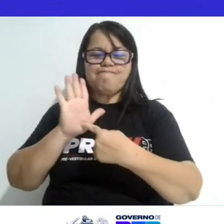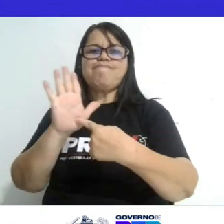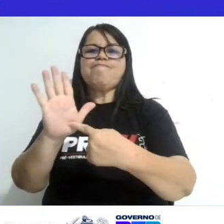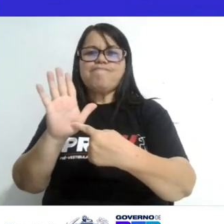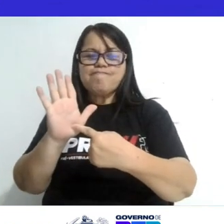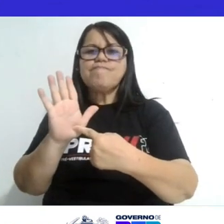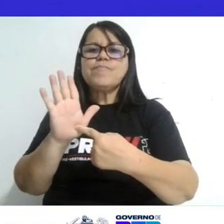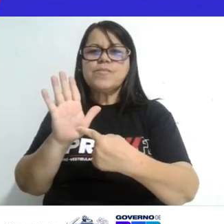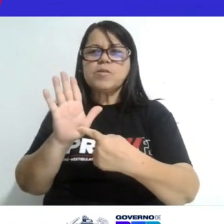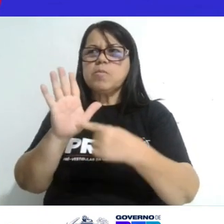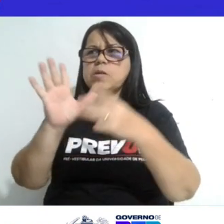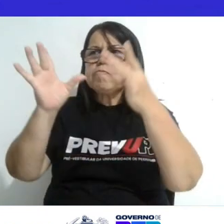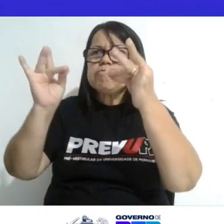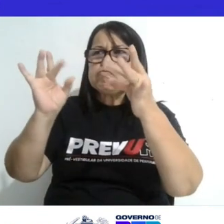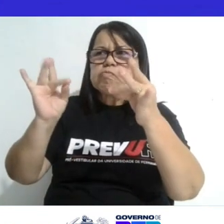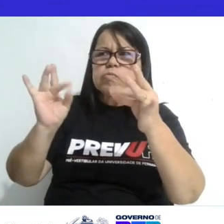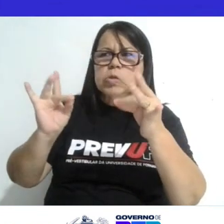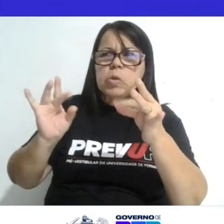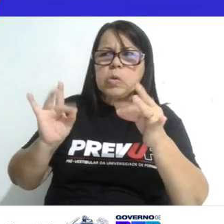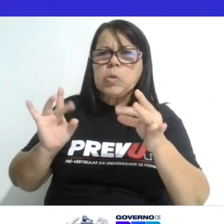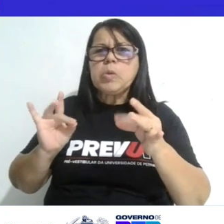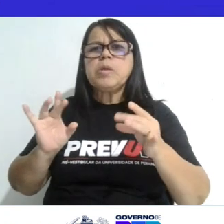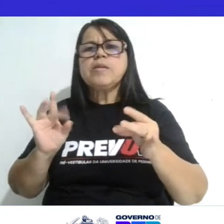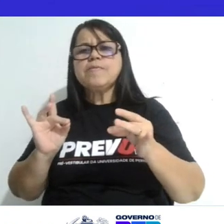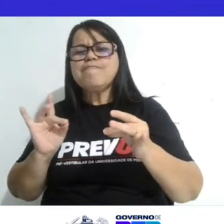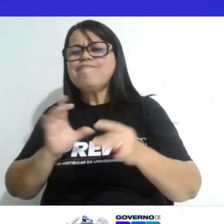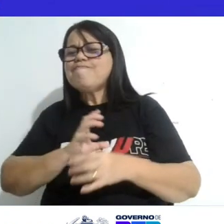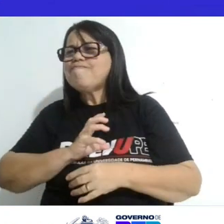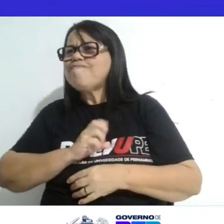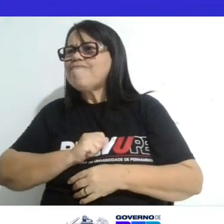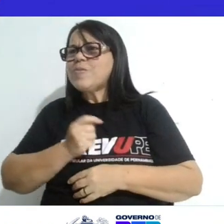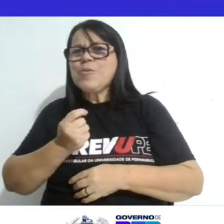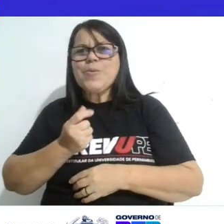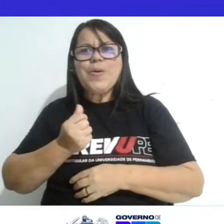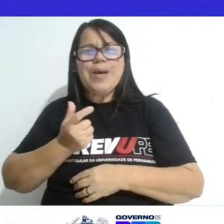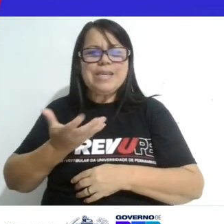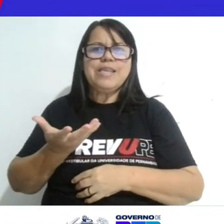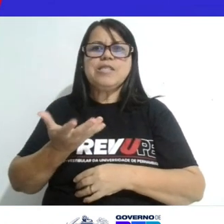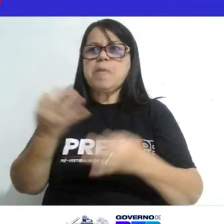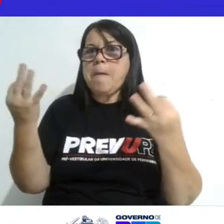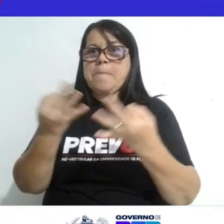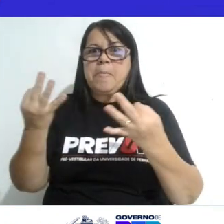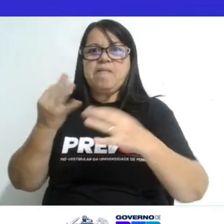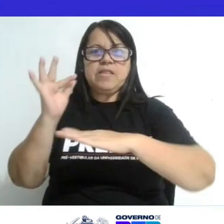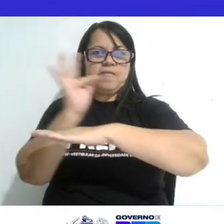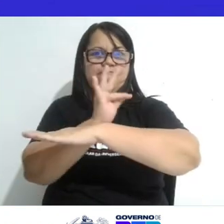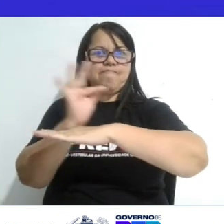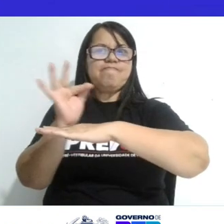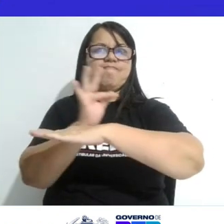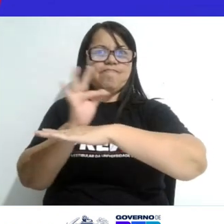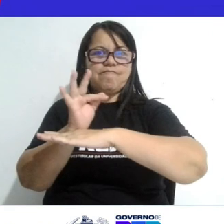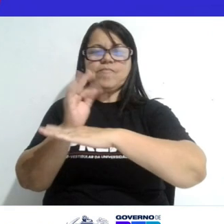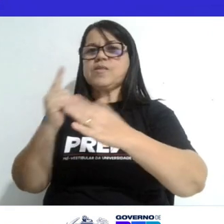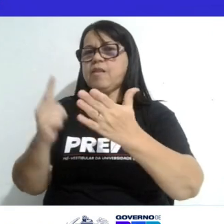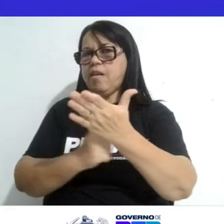através de descrições minuciosas e de um apreço quase obsessivo pela perfeição formal as obras são